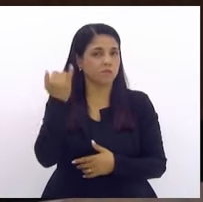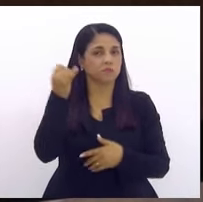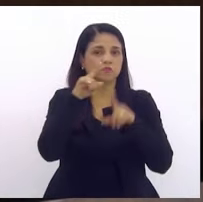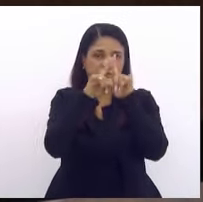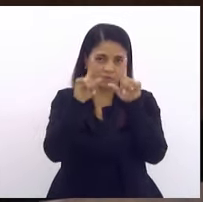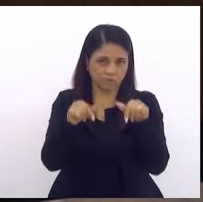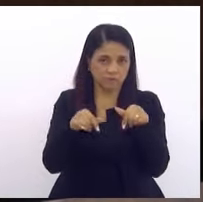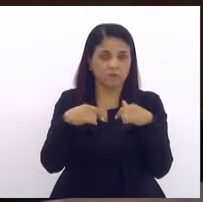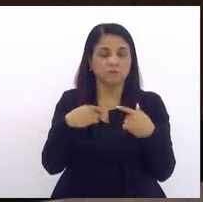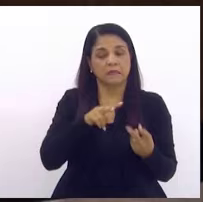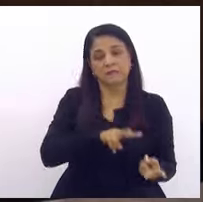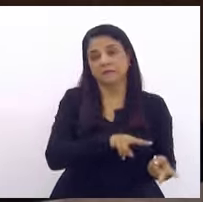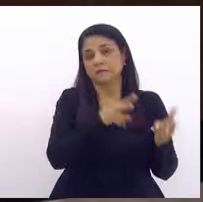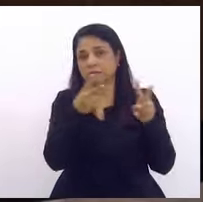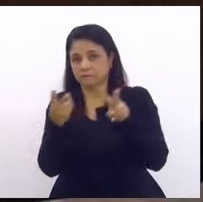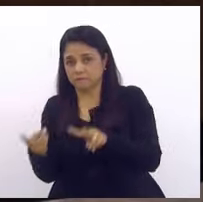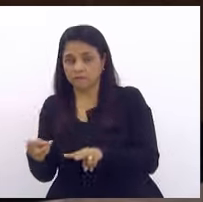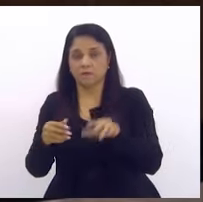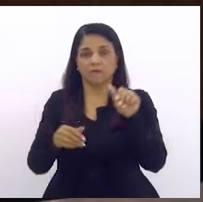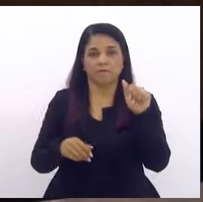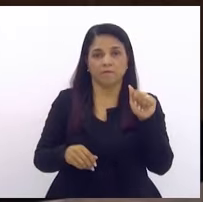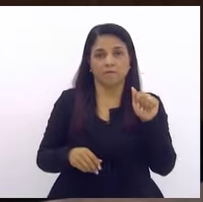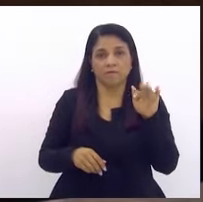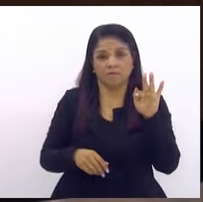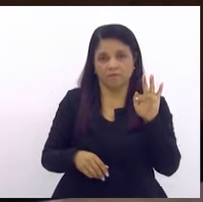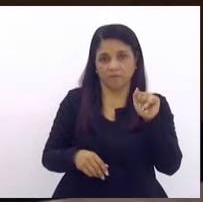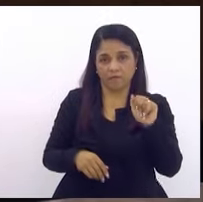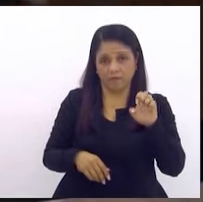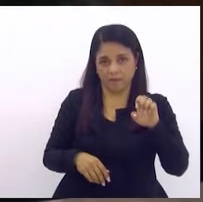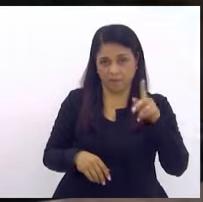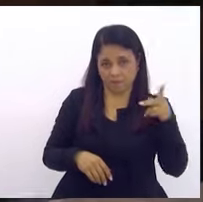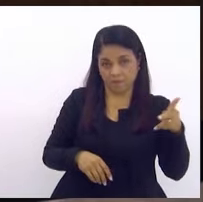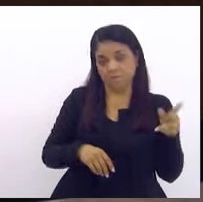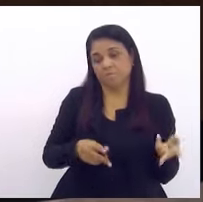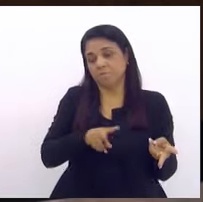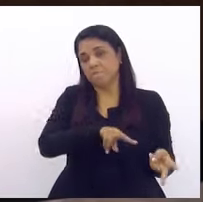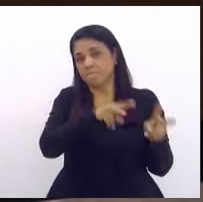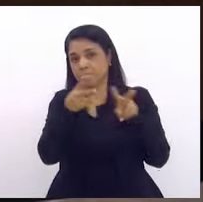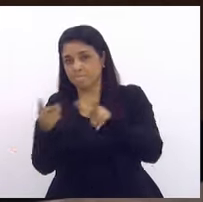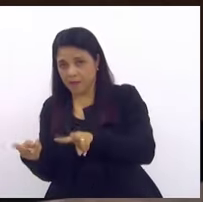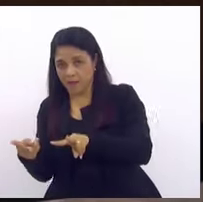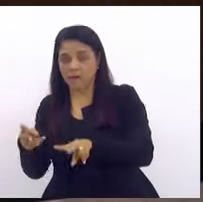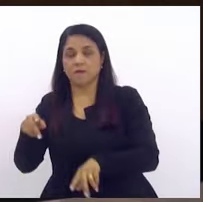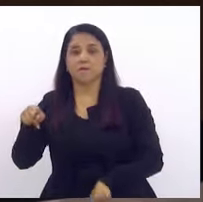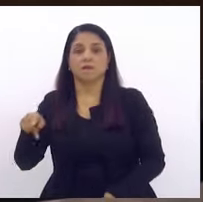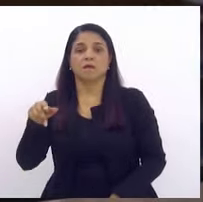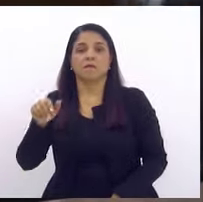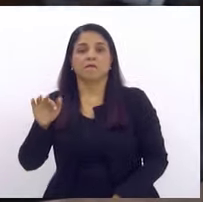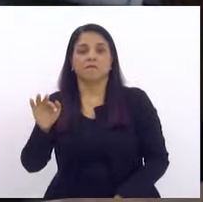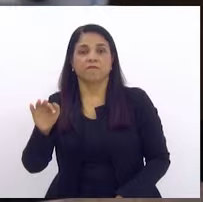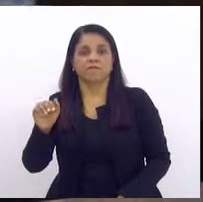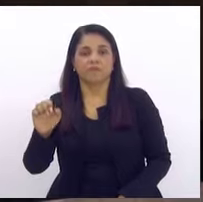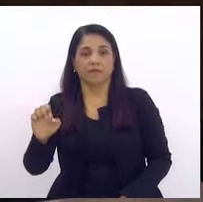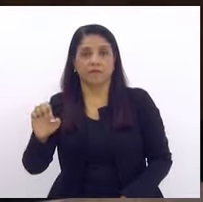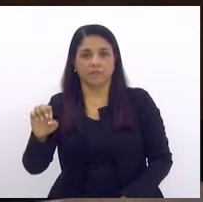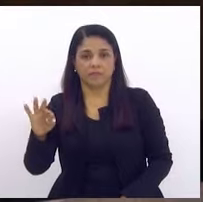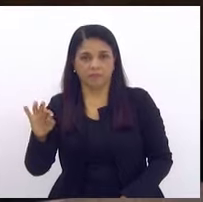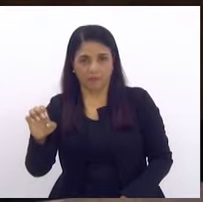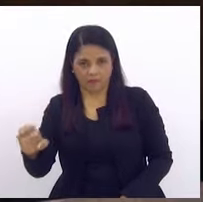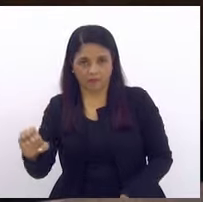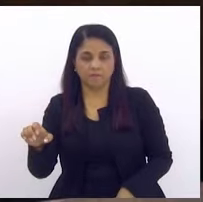ter a transferência da FAEP, dos servidores da FAEP, para da antiga FAEP para a FAETEC, como